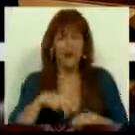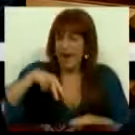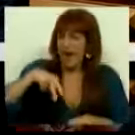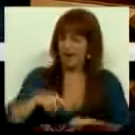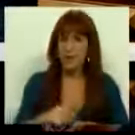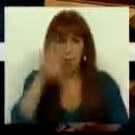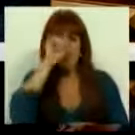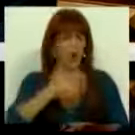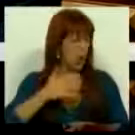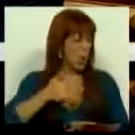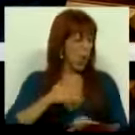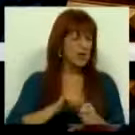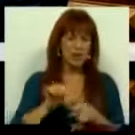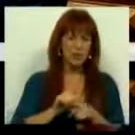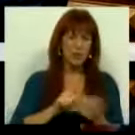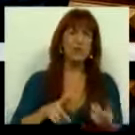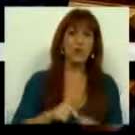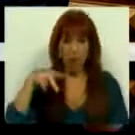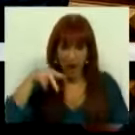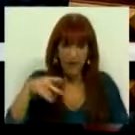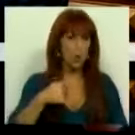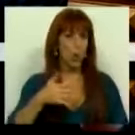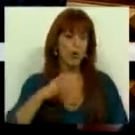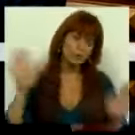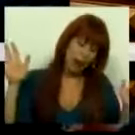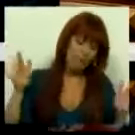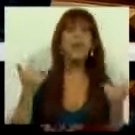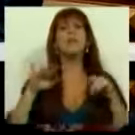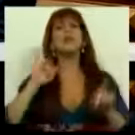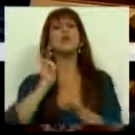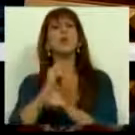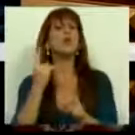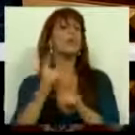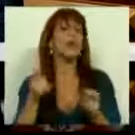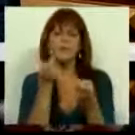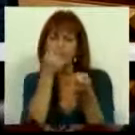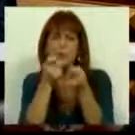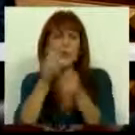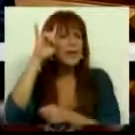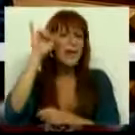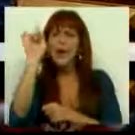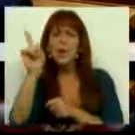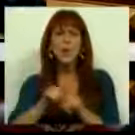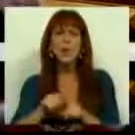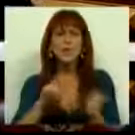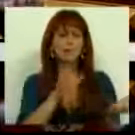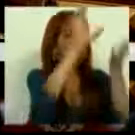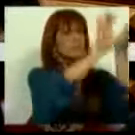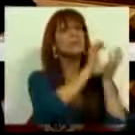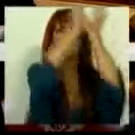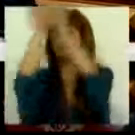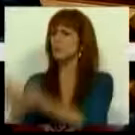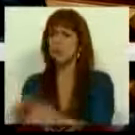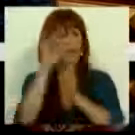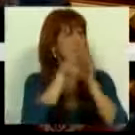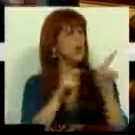N. O Governo não gosta, o Dr. Relvas parece que não gosta do N. Mas há depois um motivo mais próximo, que é esta ideia da deslocalização de um